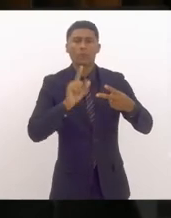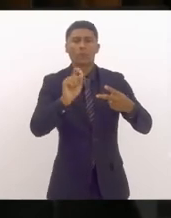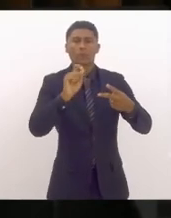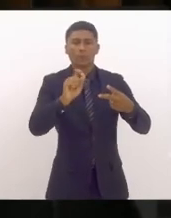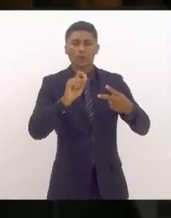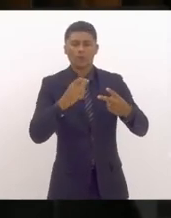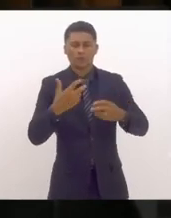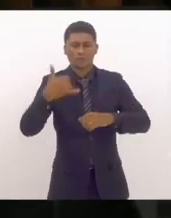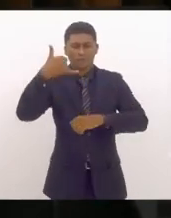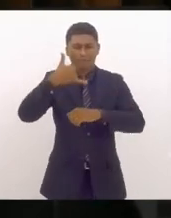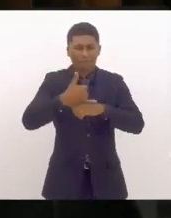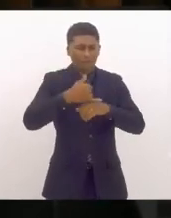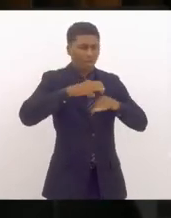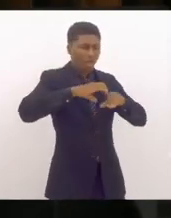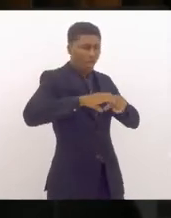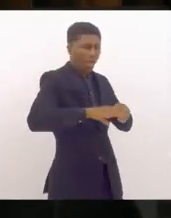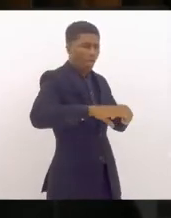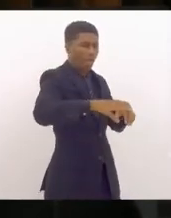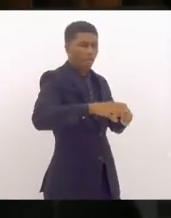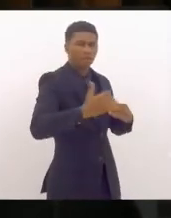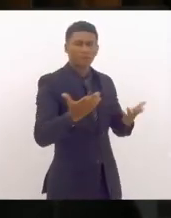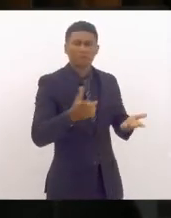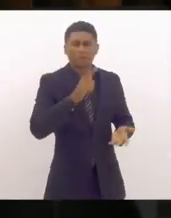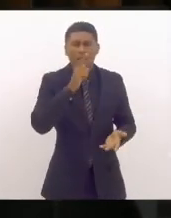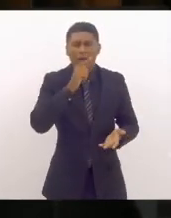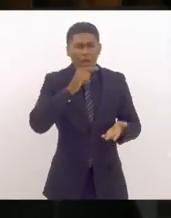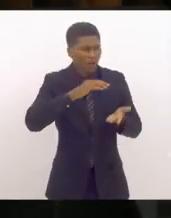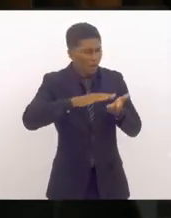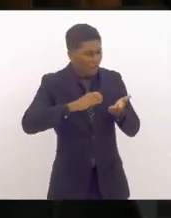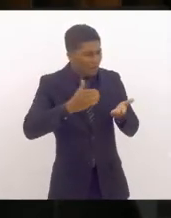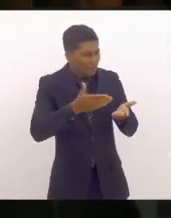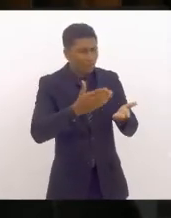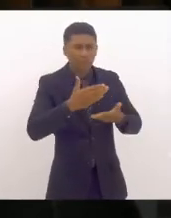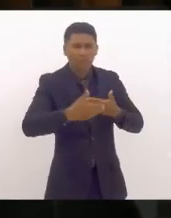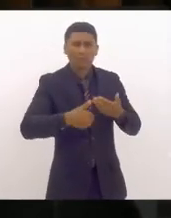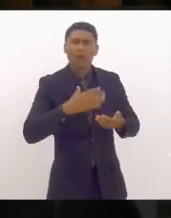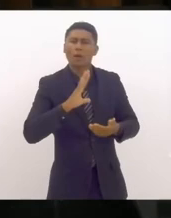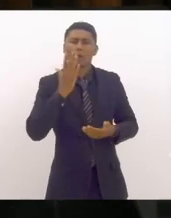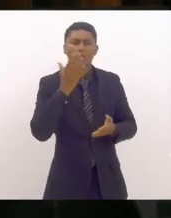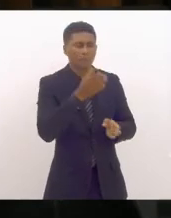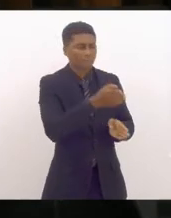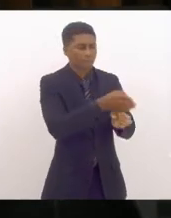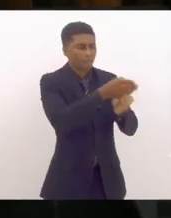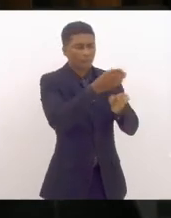Tirar a água simplesmente faz com que as paredes desmoronem.